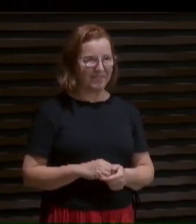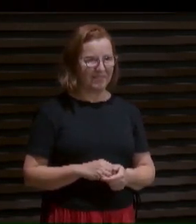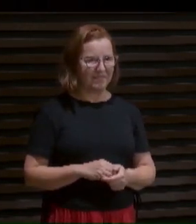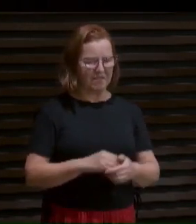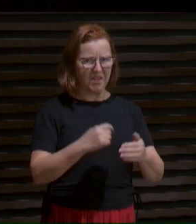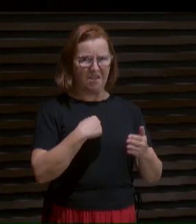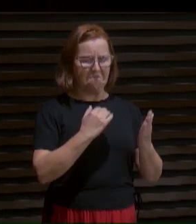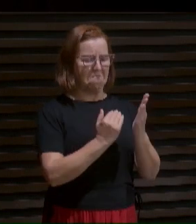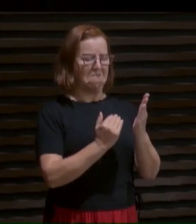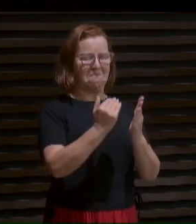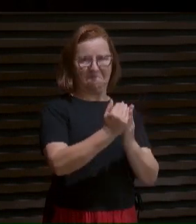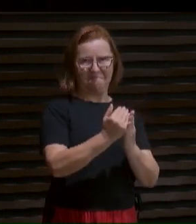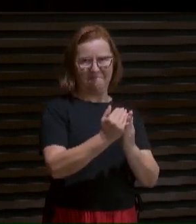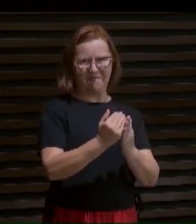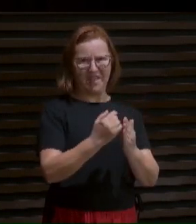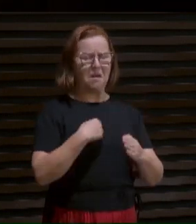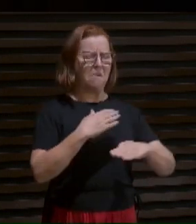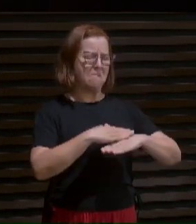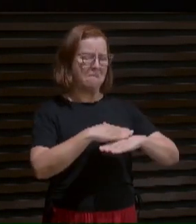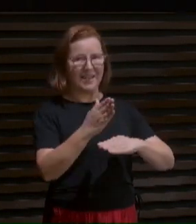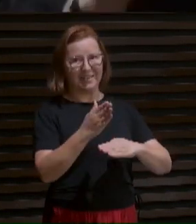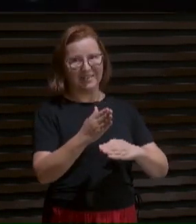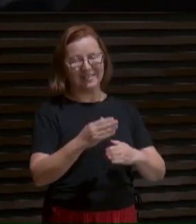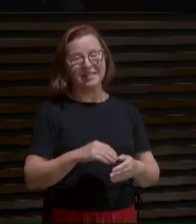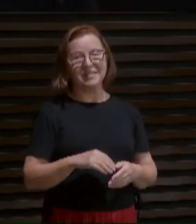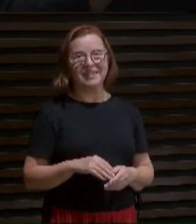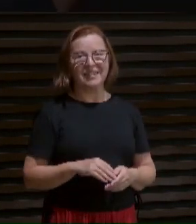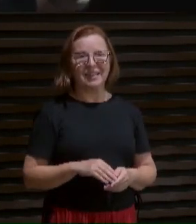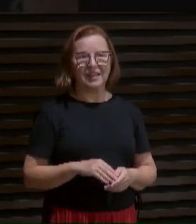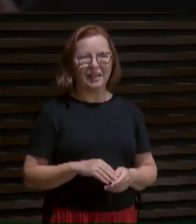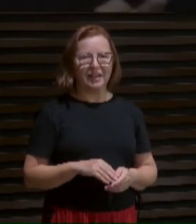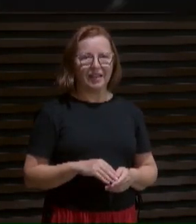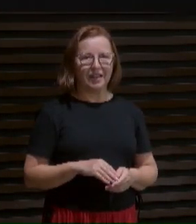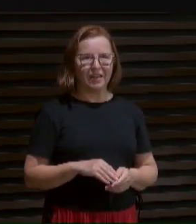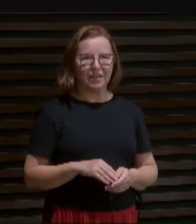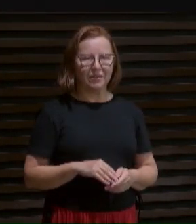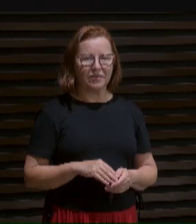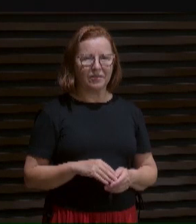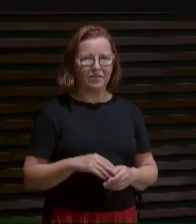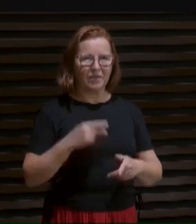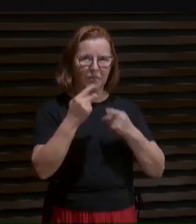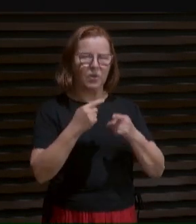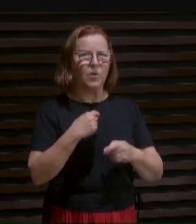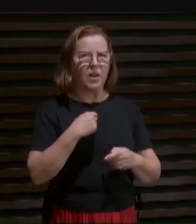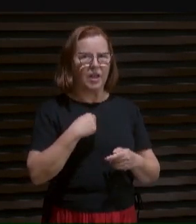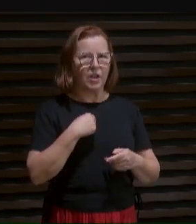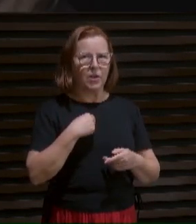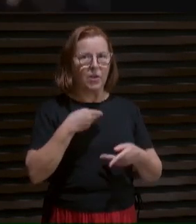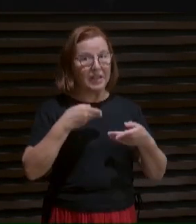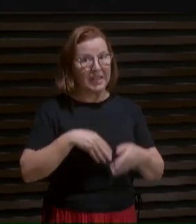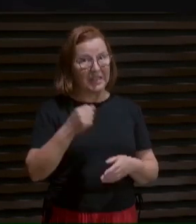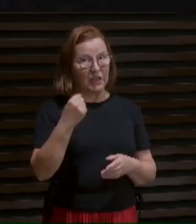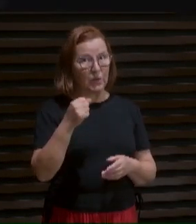insuperável. Eu ainda mais. Aí ele pega um pouco, circuncidado ao 8º dia. Está